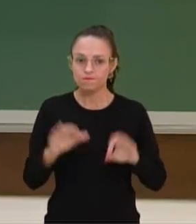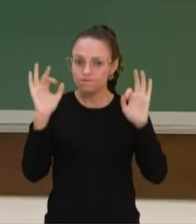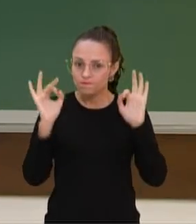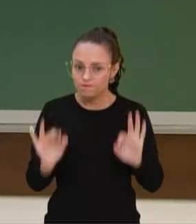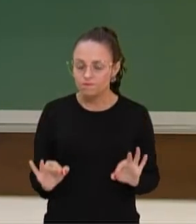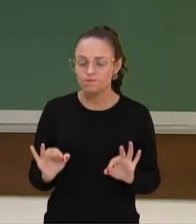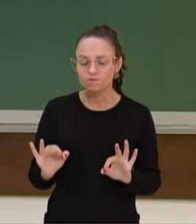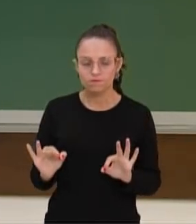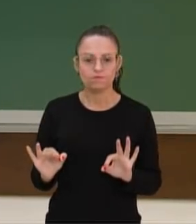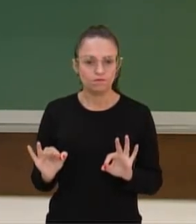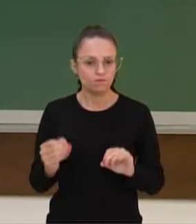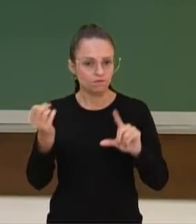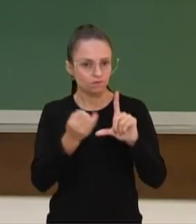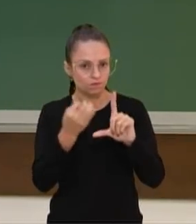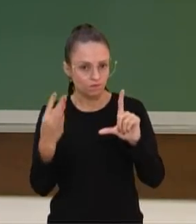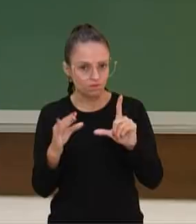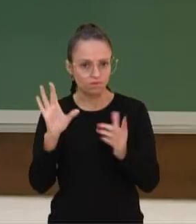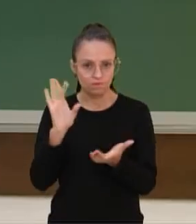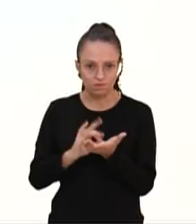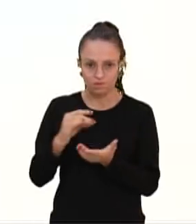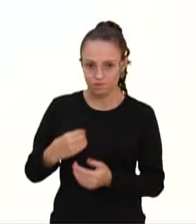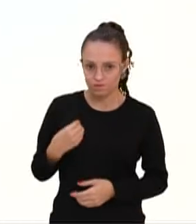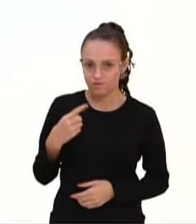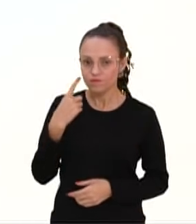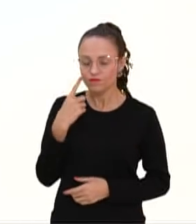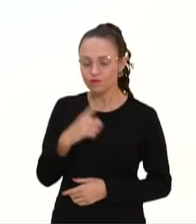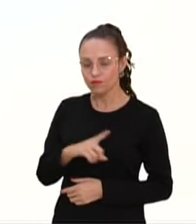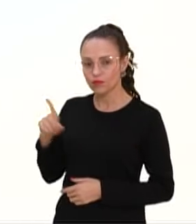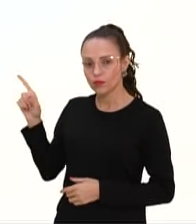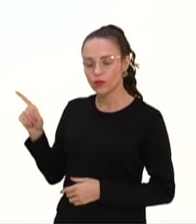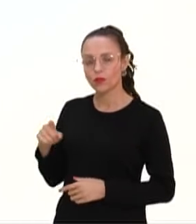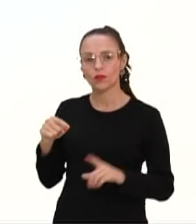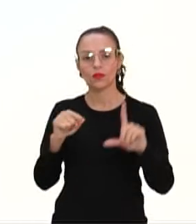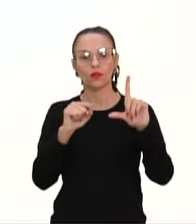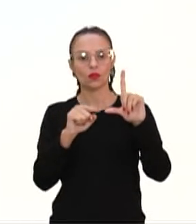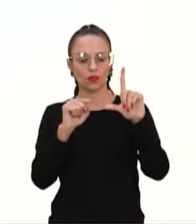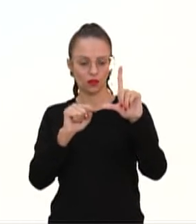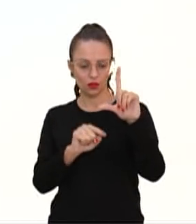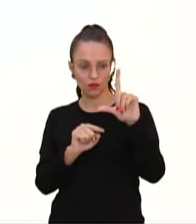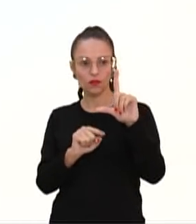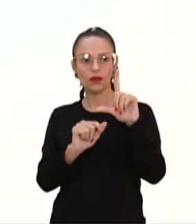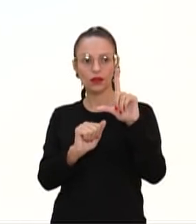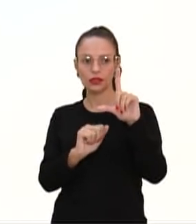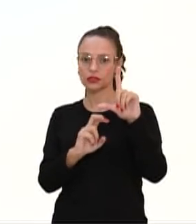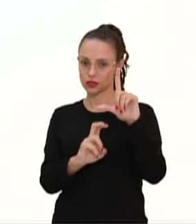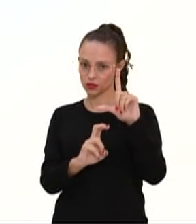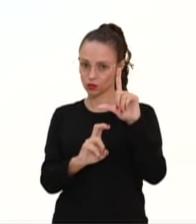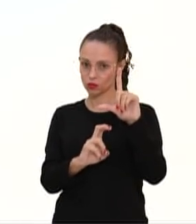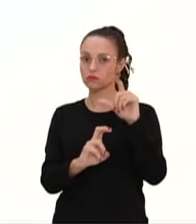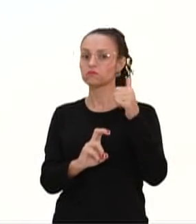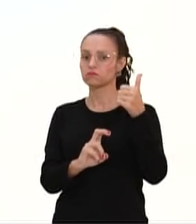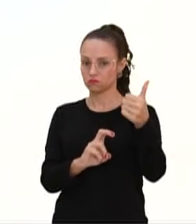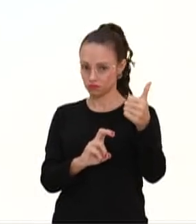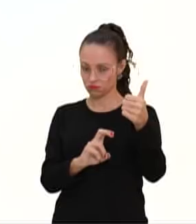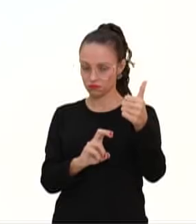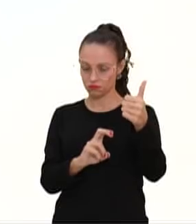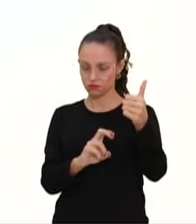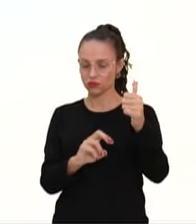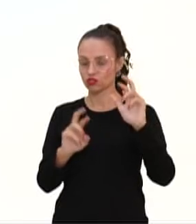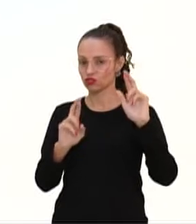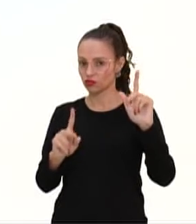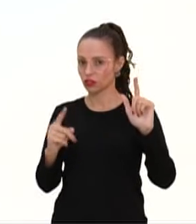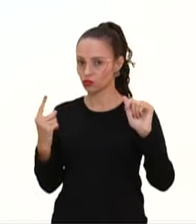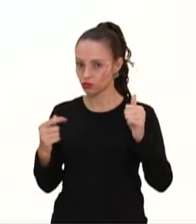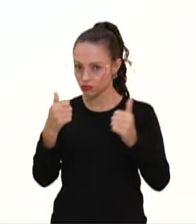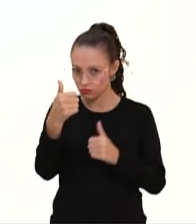garantir a existência desse logaritmo, a gente vai olhar primeiro a base. A base é 5, ela já é positiva e é diferente de